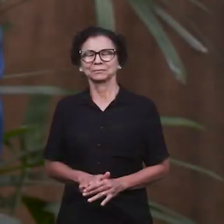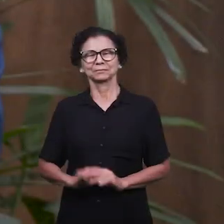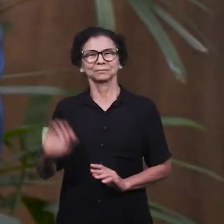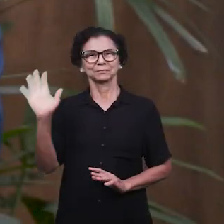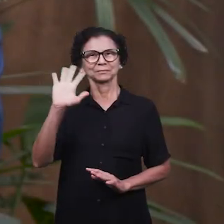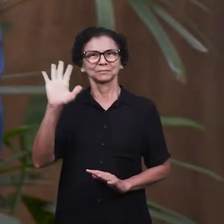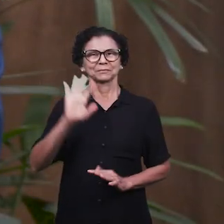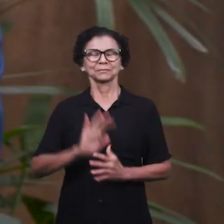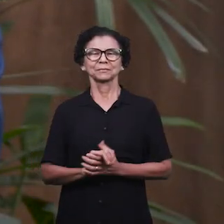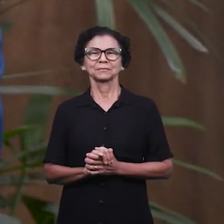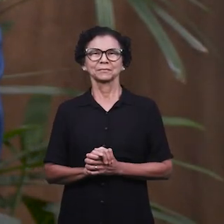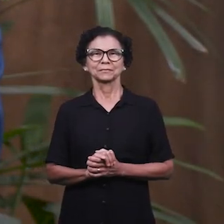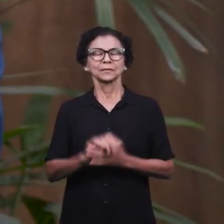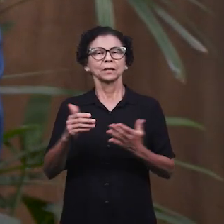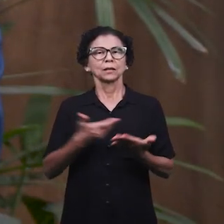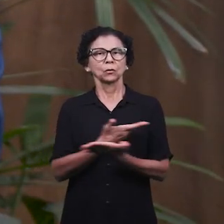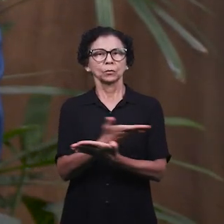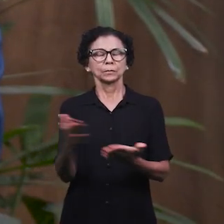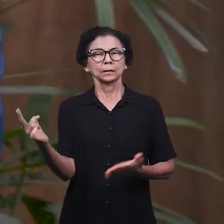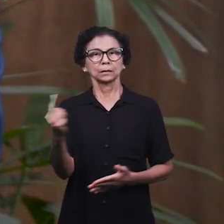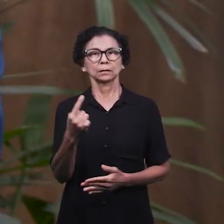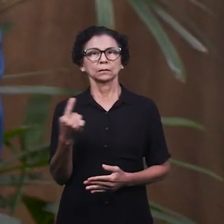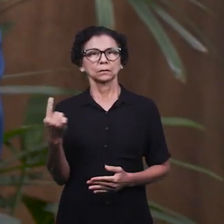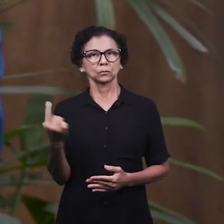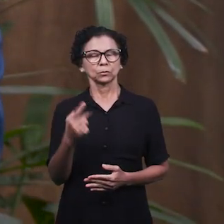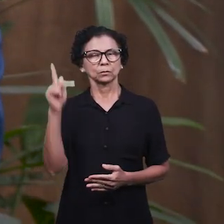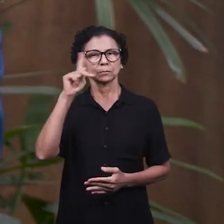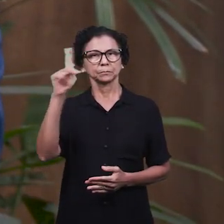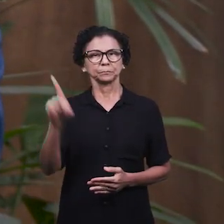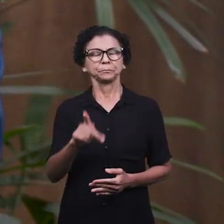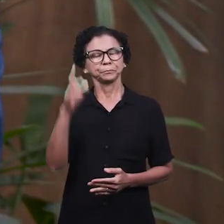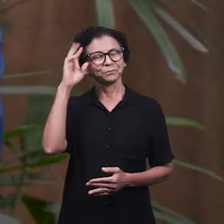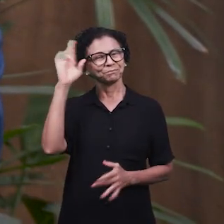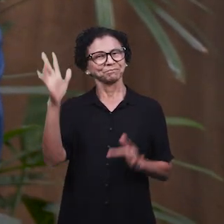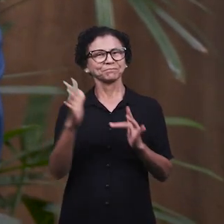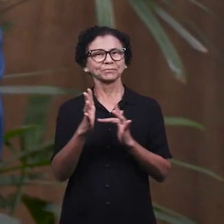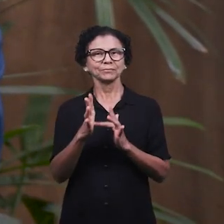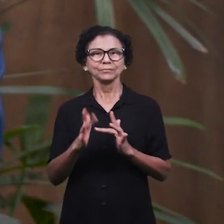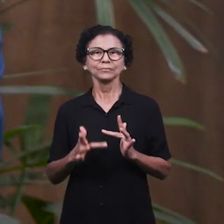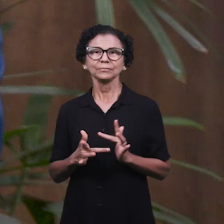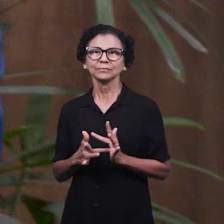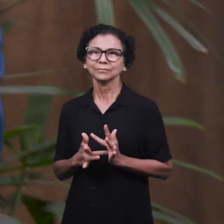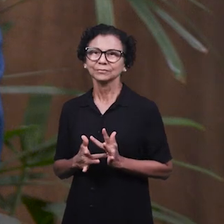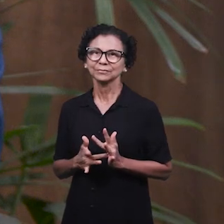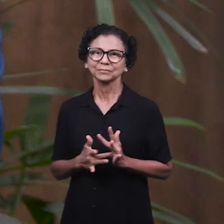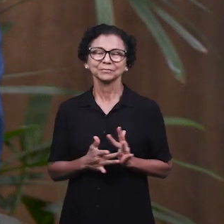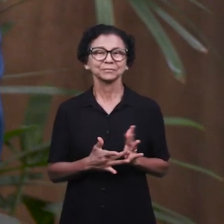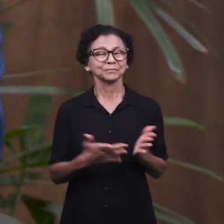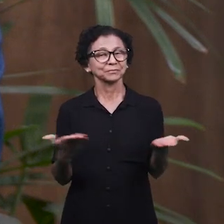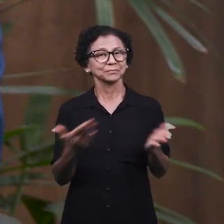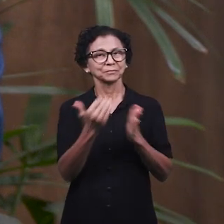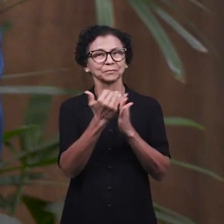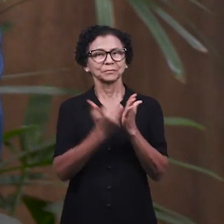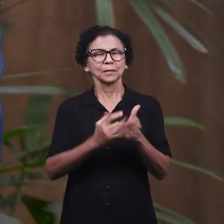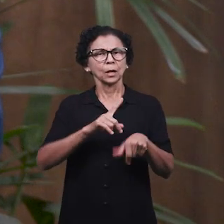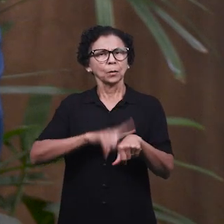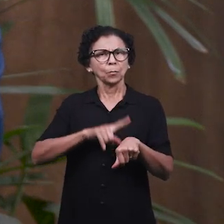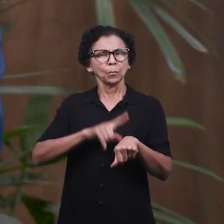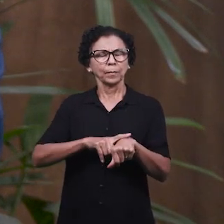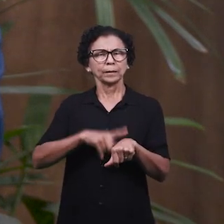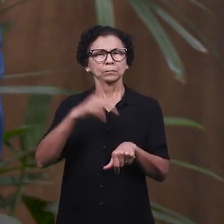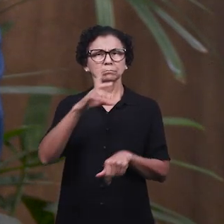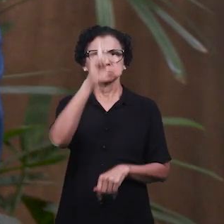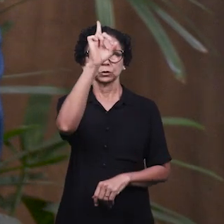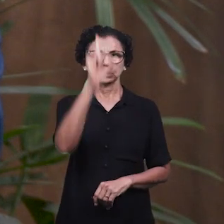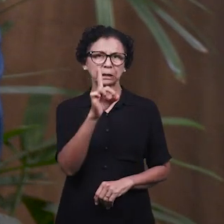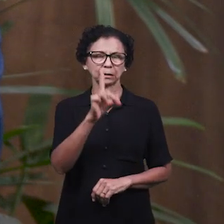Olá, nós cumprimentamos a todos com a paz do Senhor Jesus. Este é o nosso programa Momento do Direito, o qual